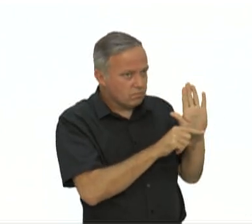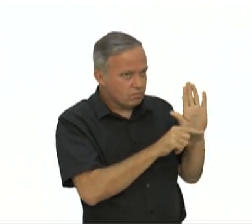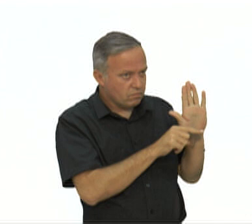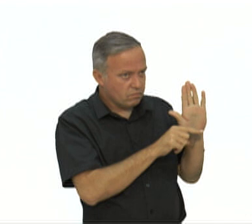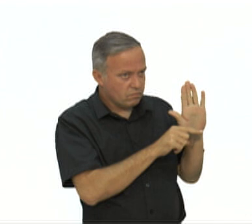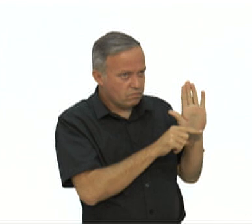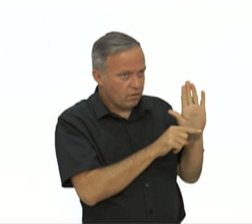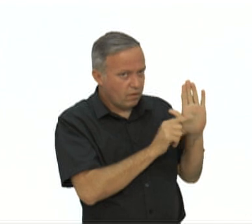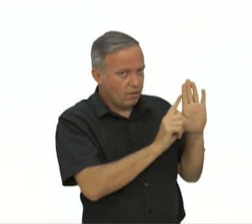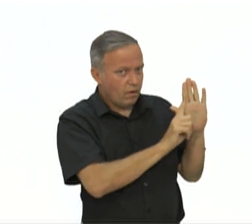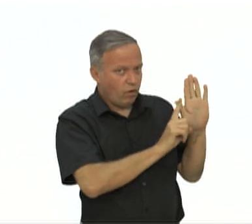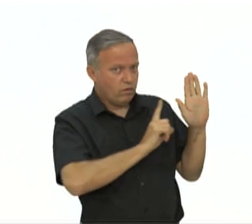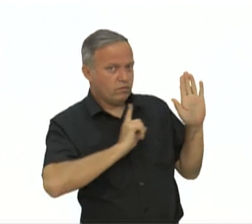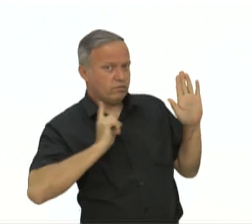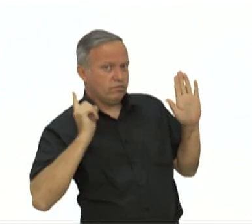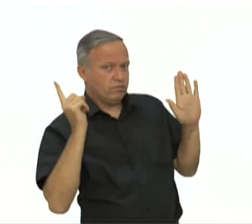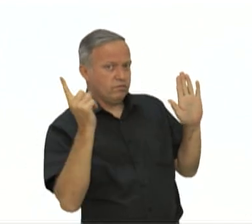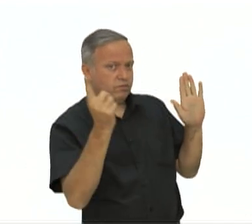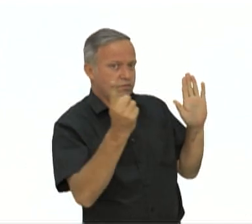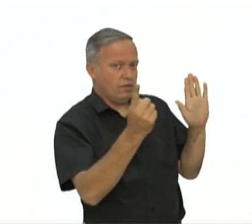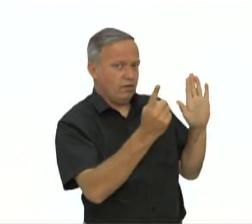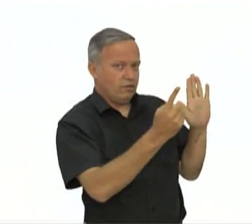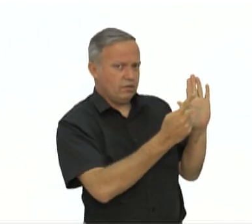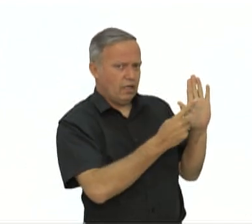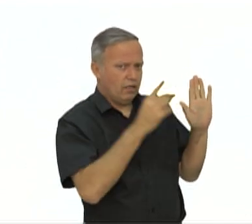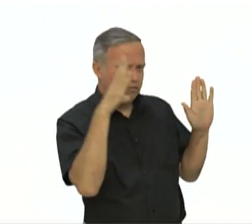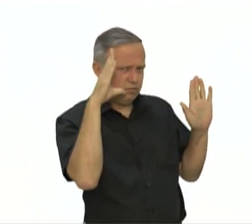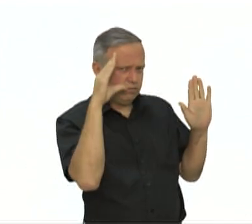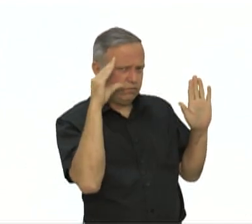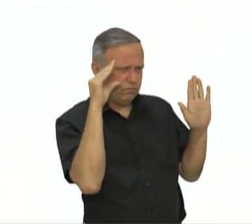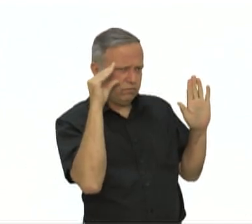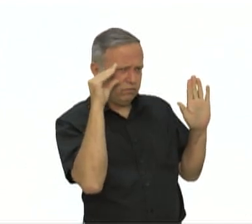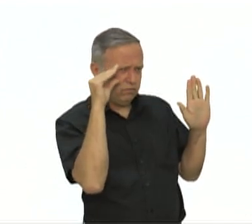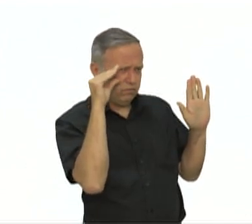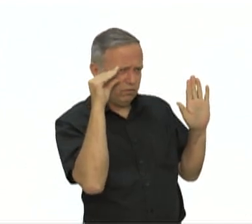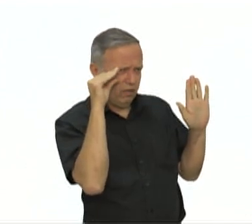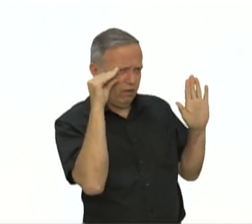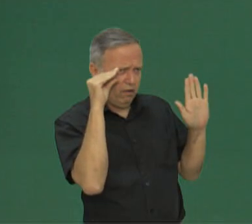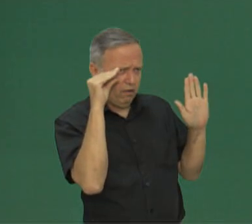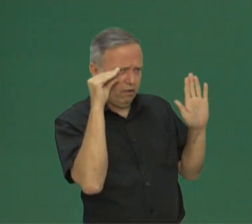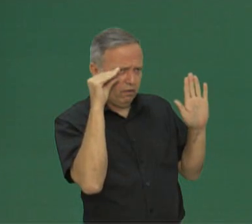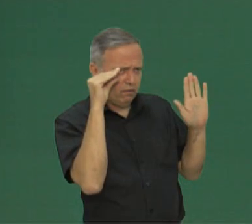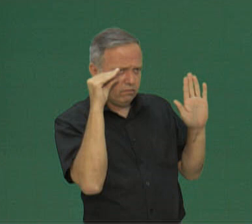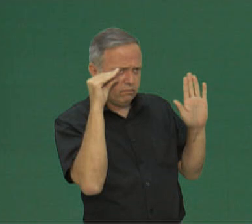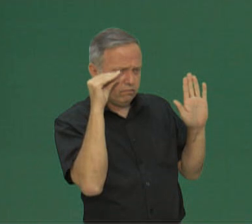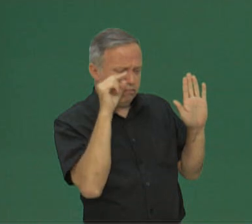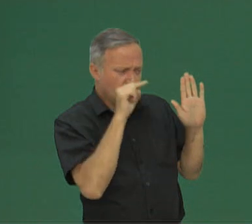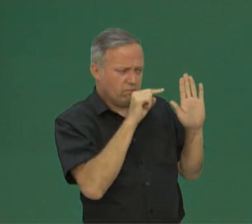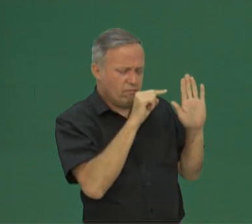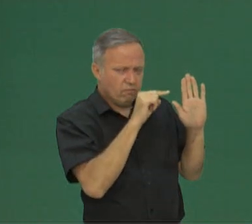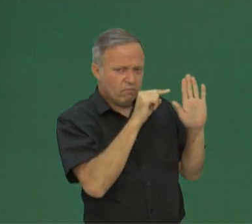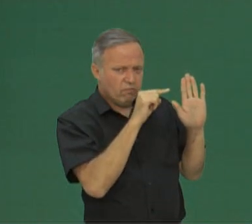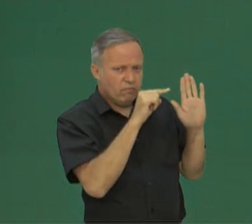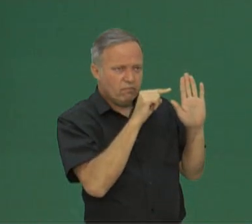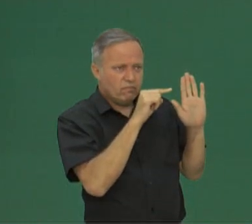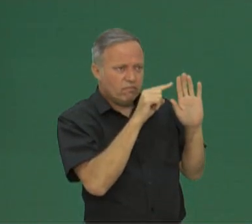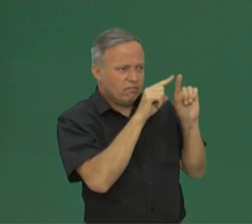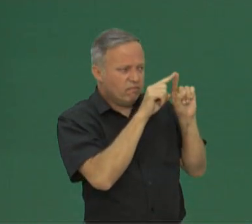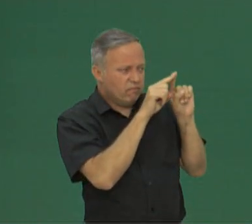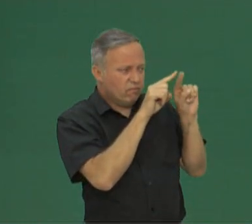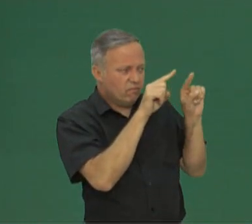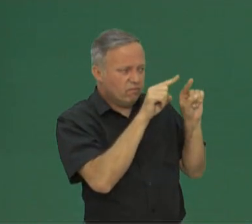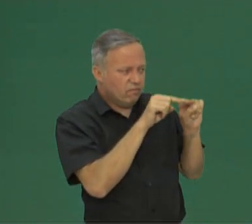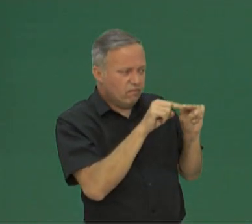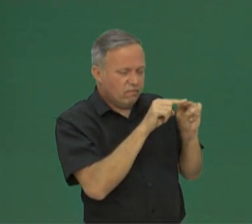Tudo negro aqui na volta e um espacinho em branco, um retângulozinho em branco. Puxa, um